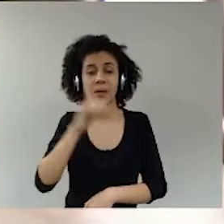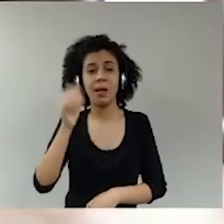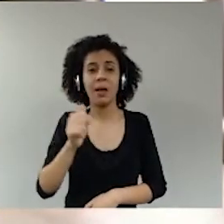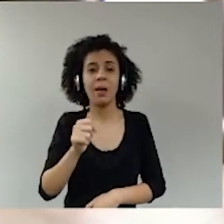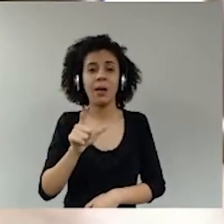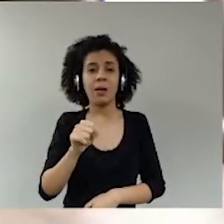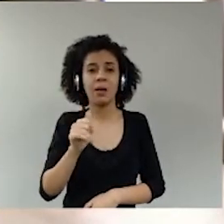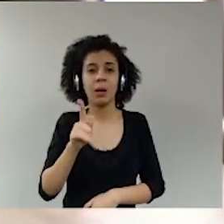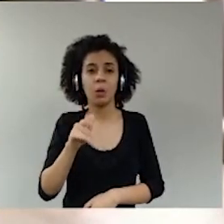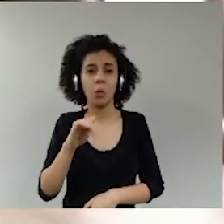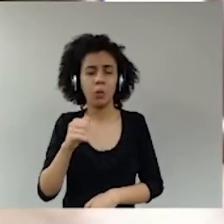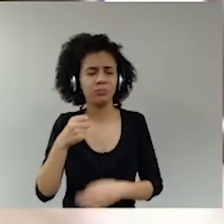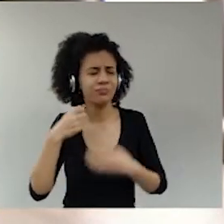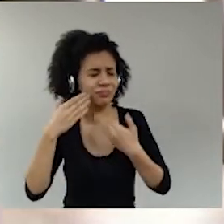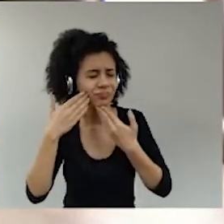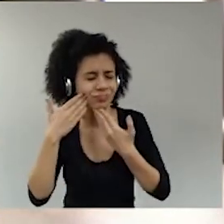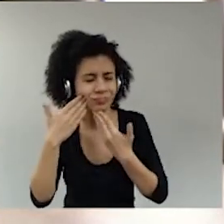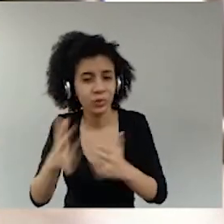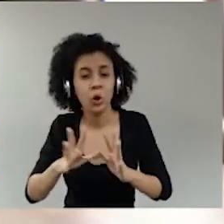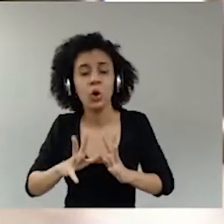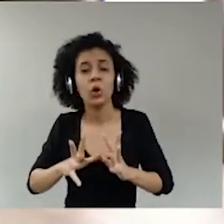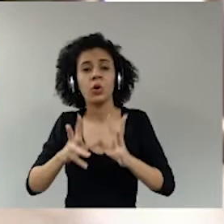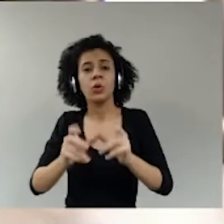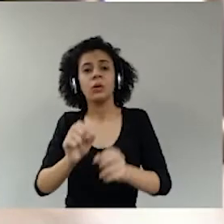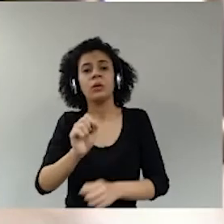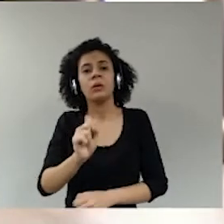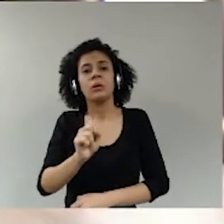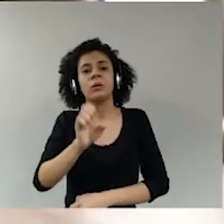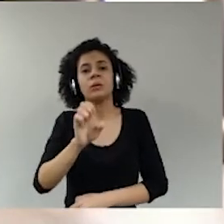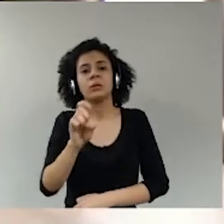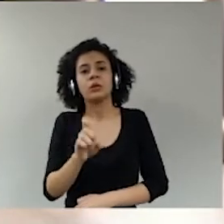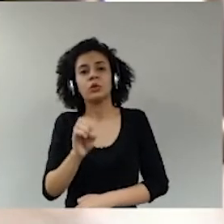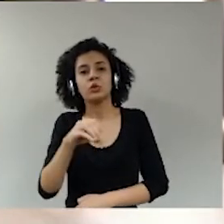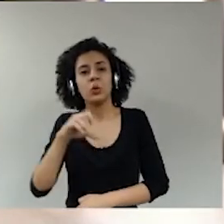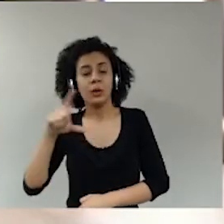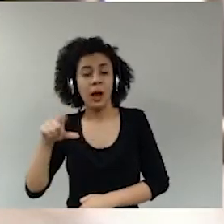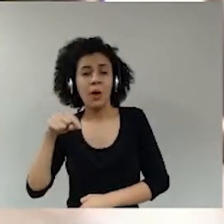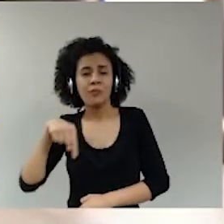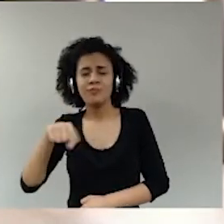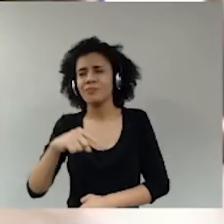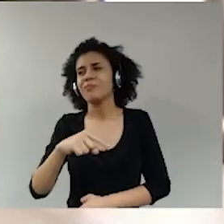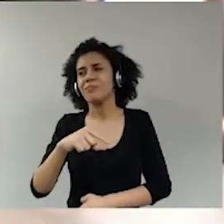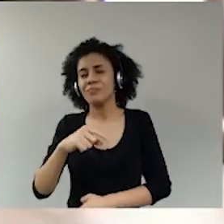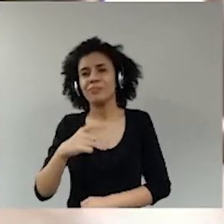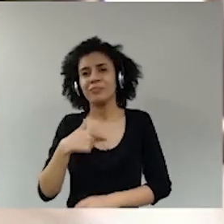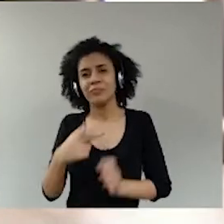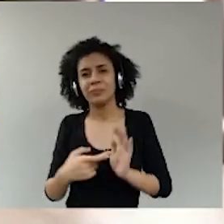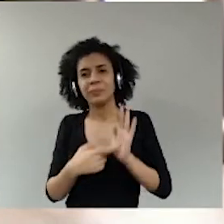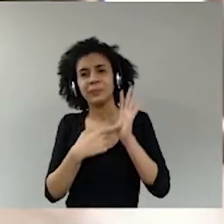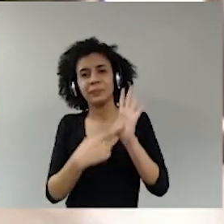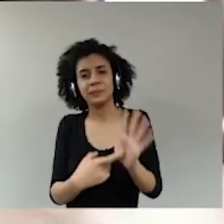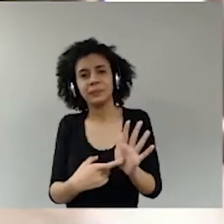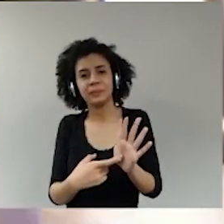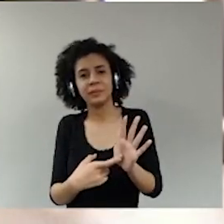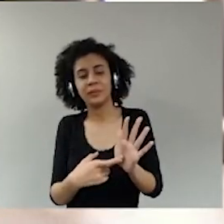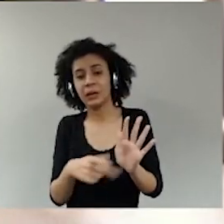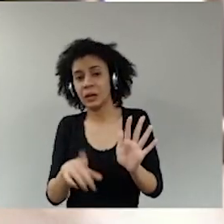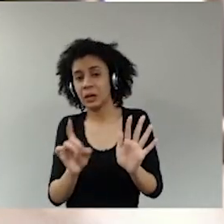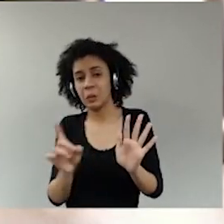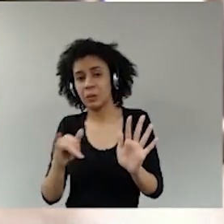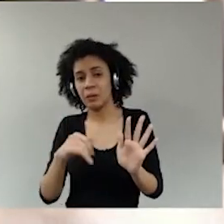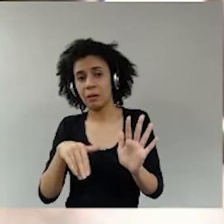agradecer a toda a seccional de Sergipe, porque eu aqui estou representando,